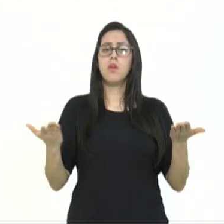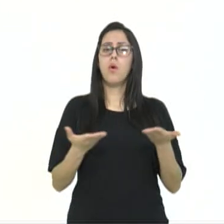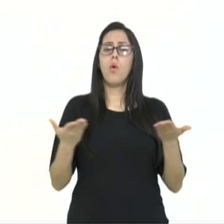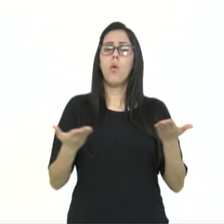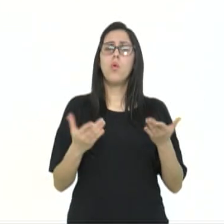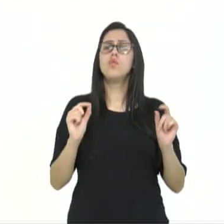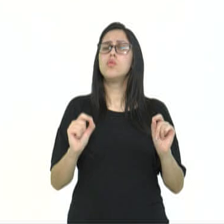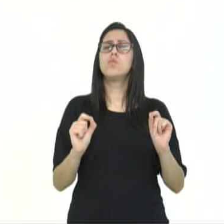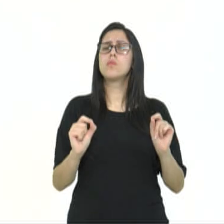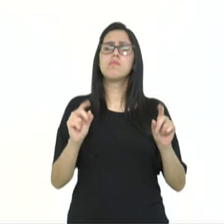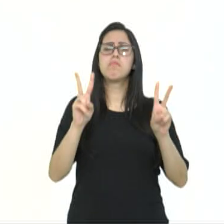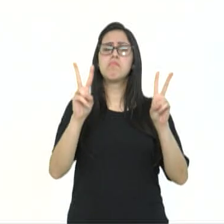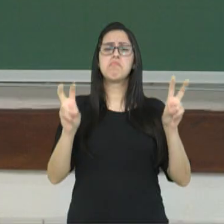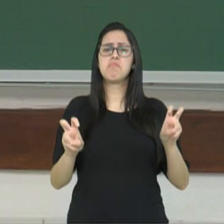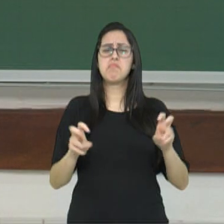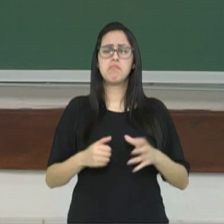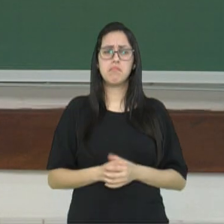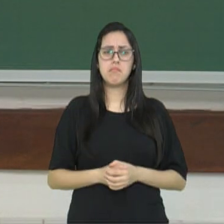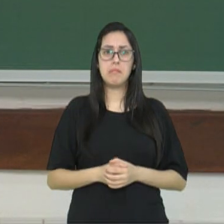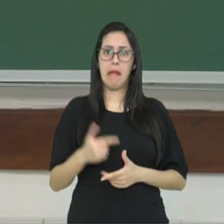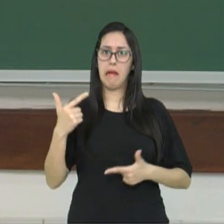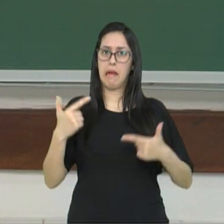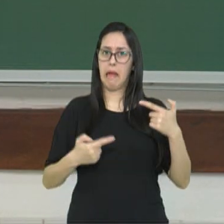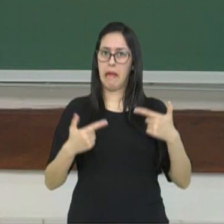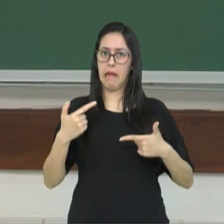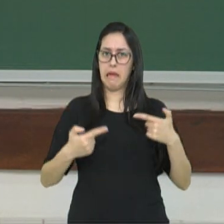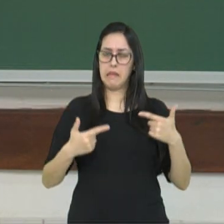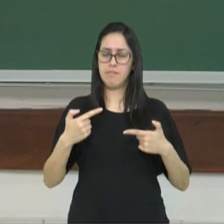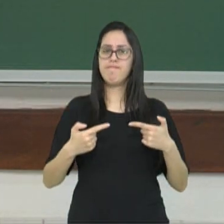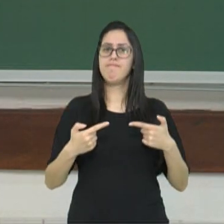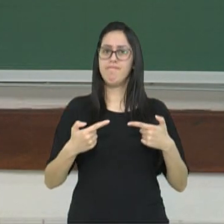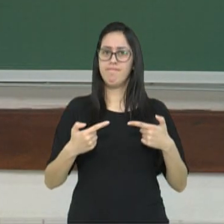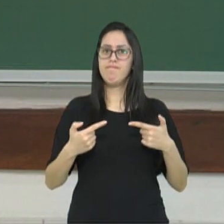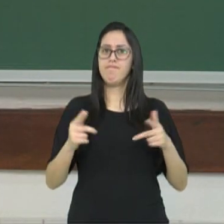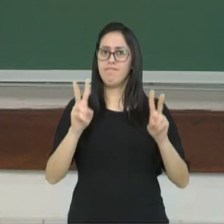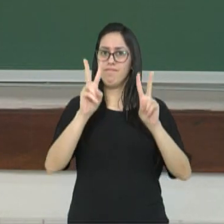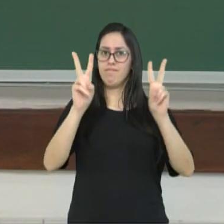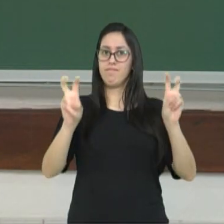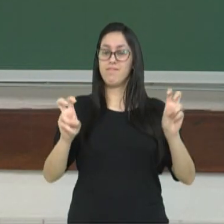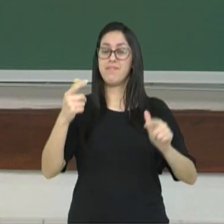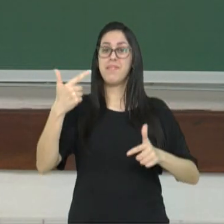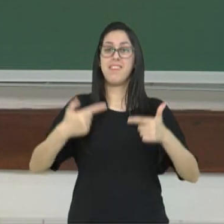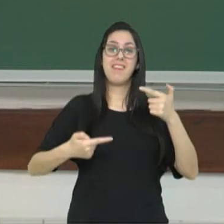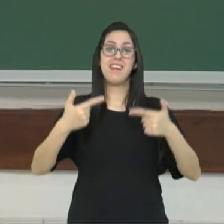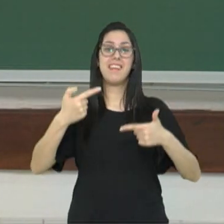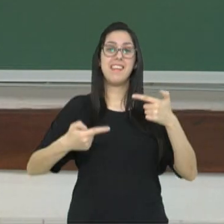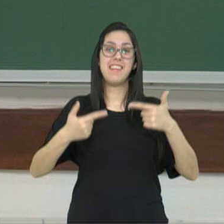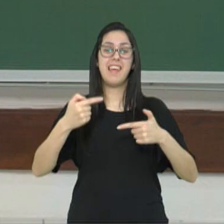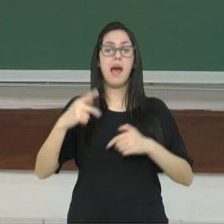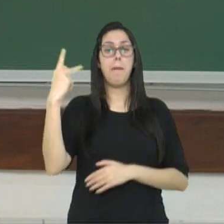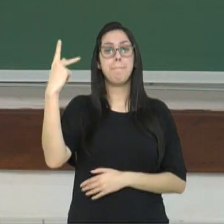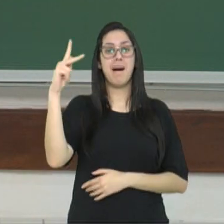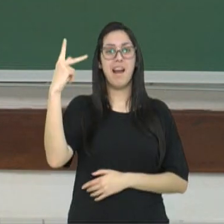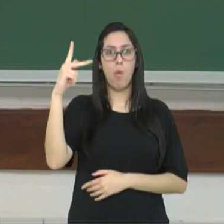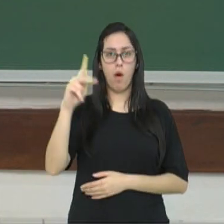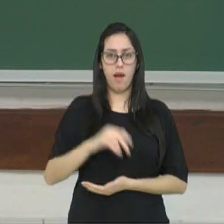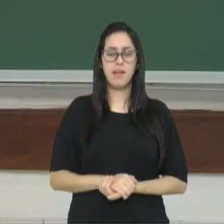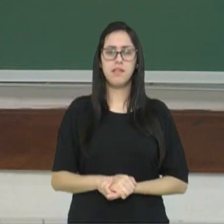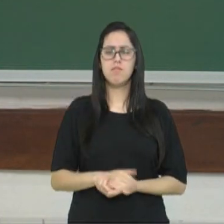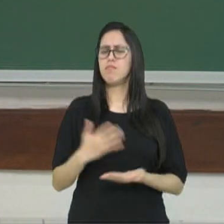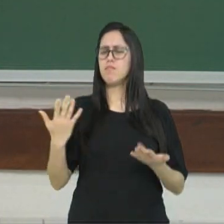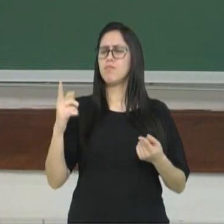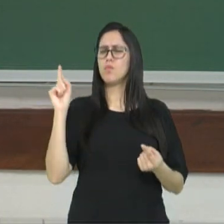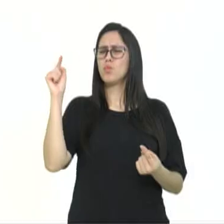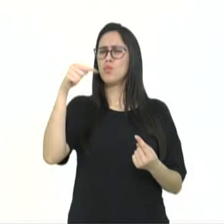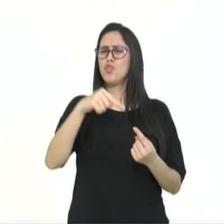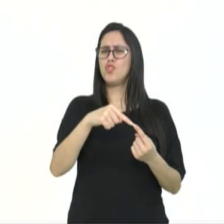de hoje? Guerra. Nós vamos falar da famosa Guerra do Paraguai. Então, qual que é o objetivo